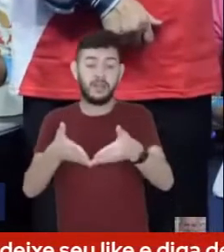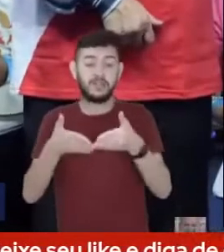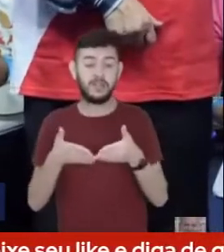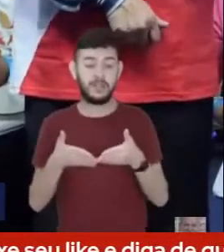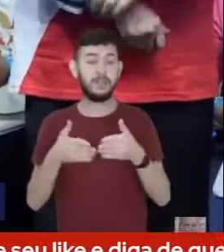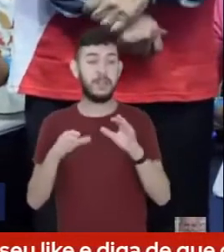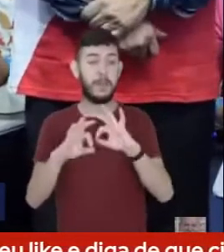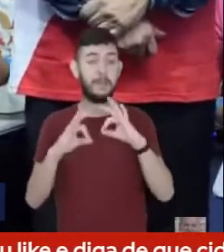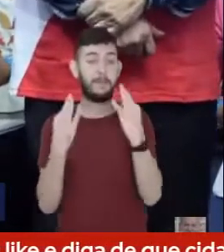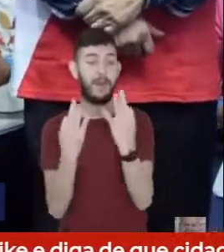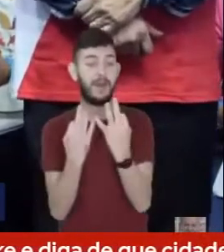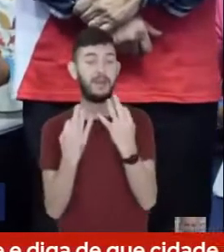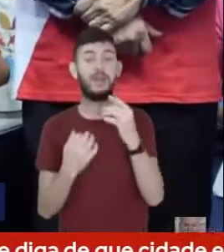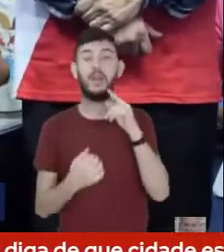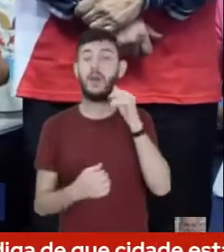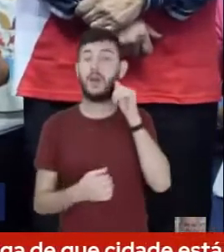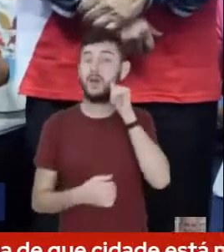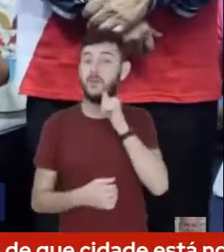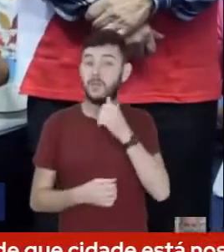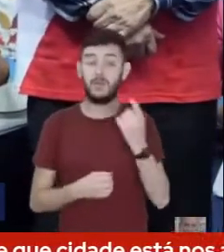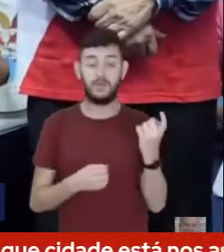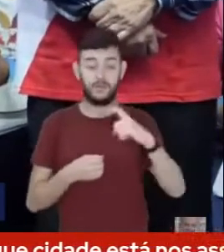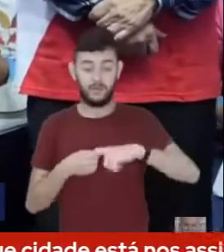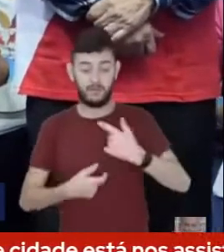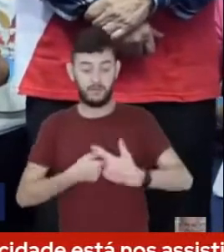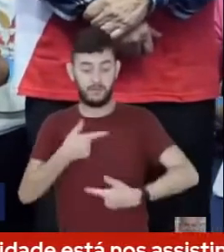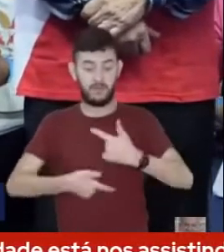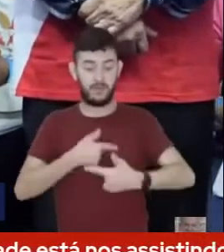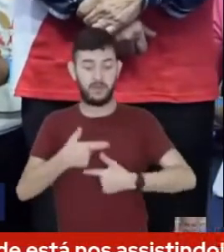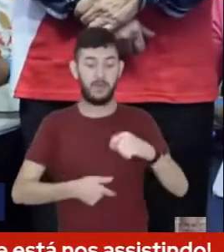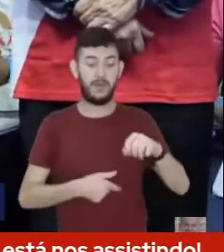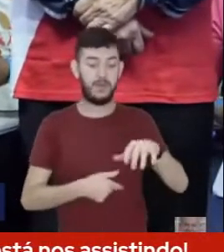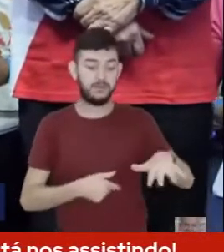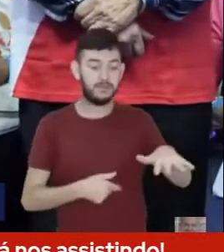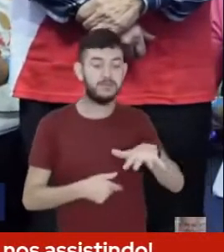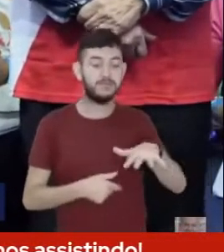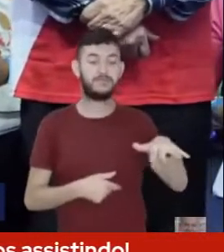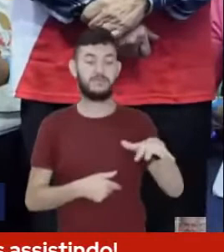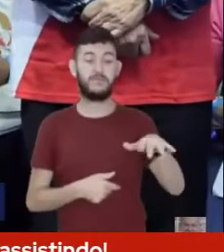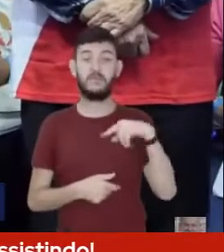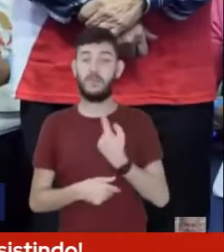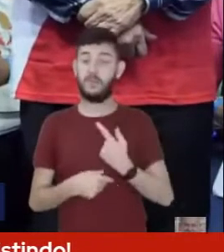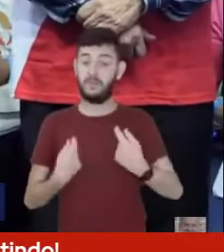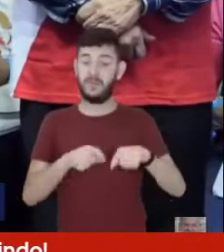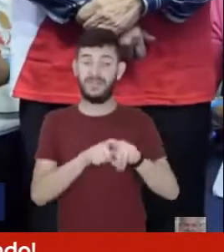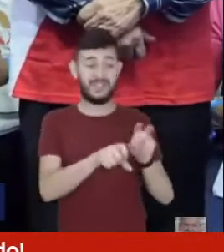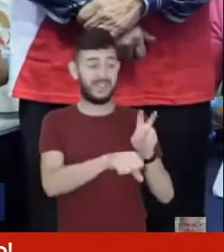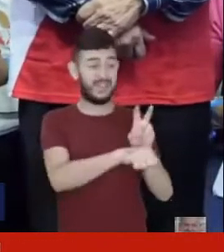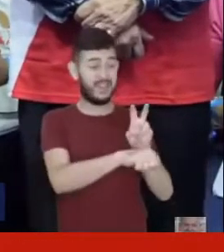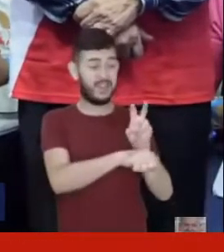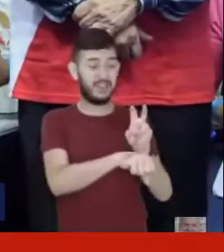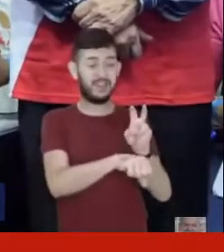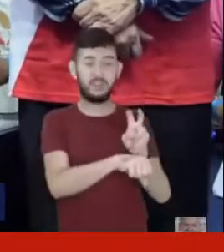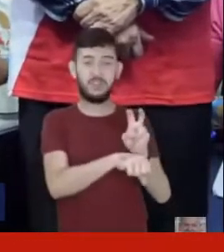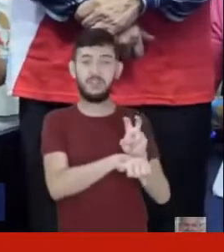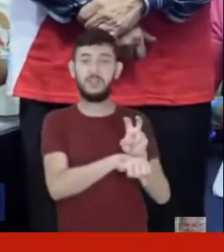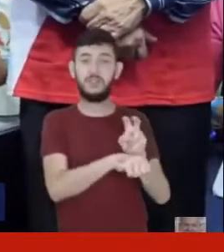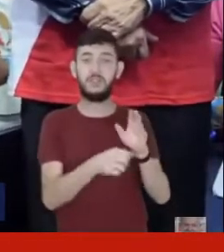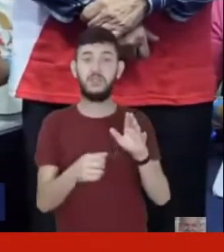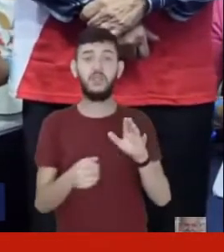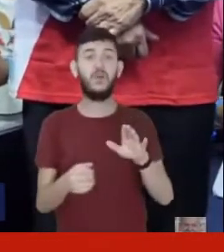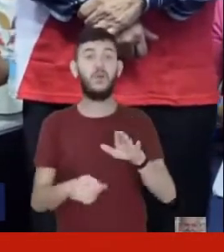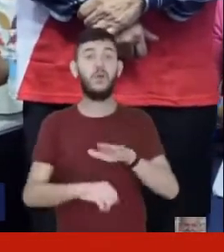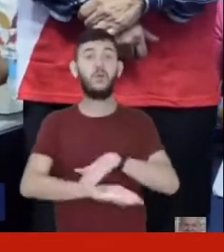de trabalho. Precisamos de creches públicas funcionando 24 horas para as mulheres da saúde, para